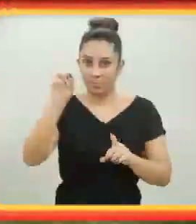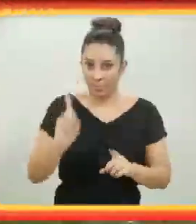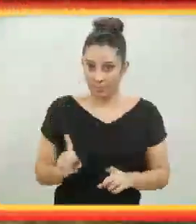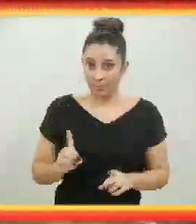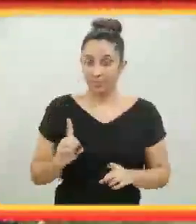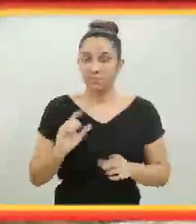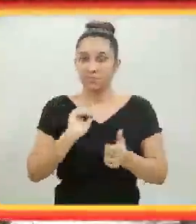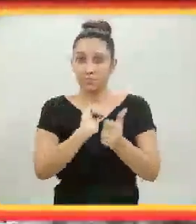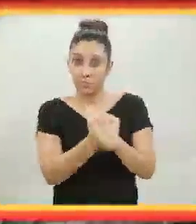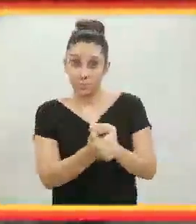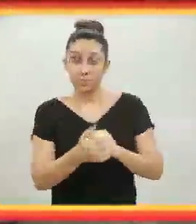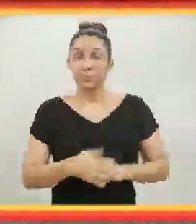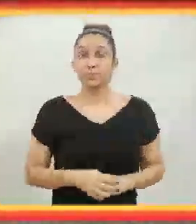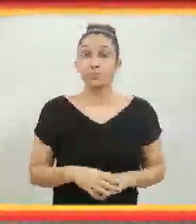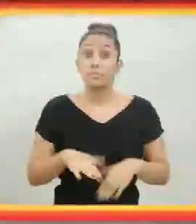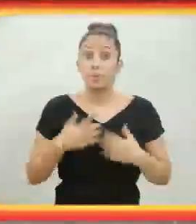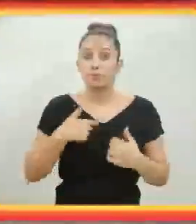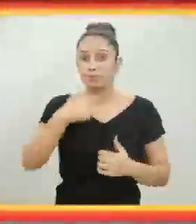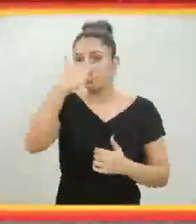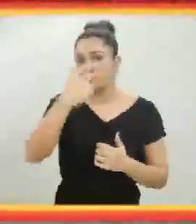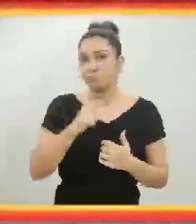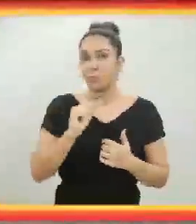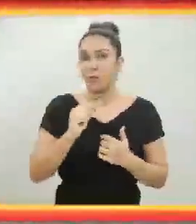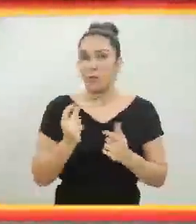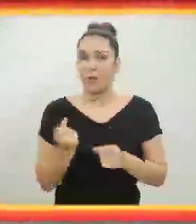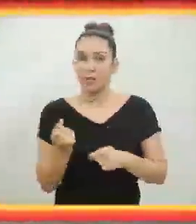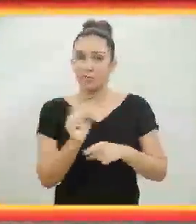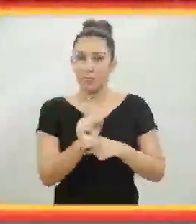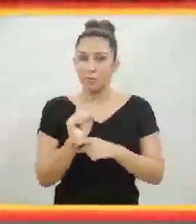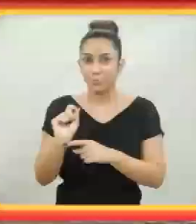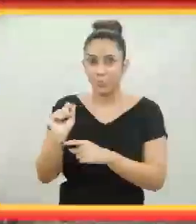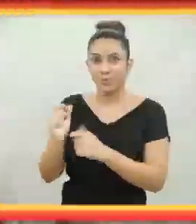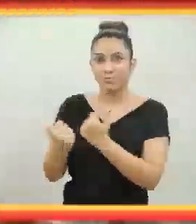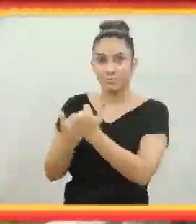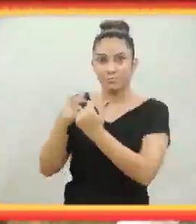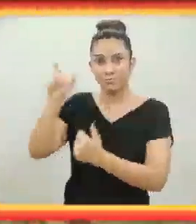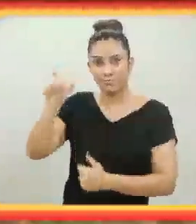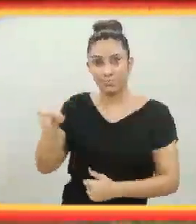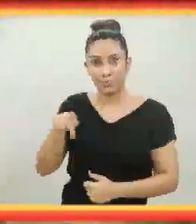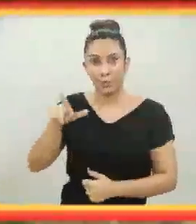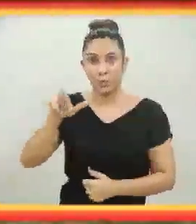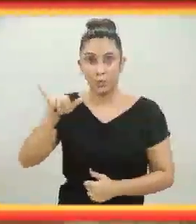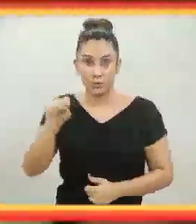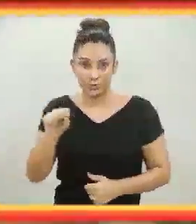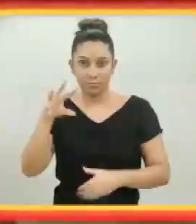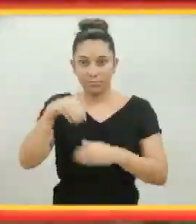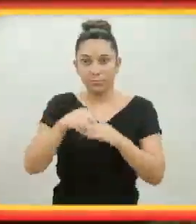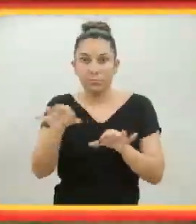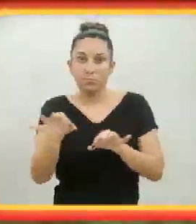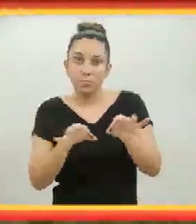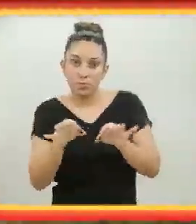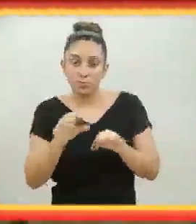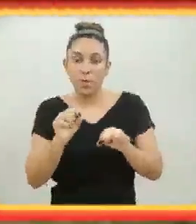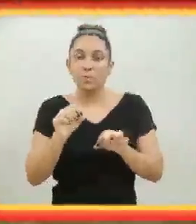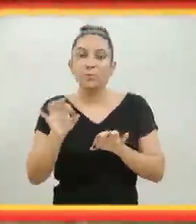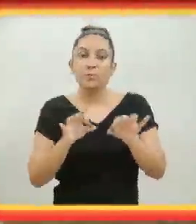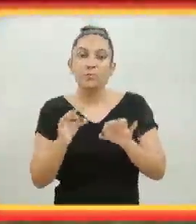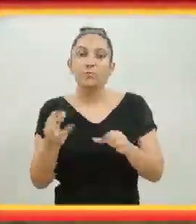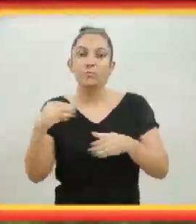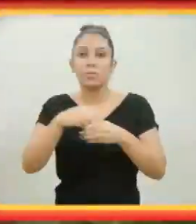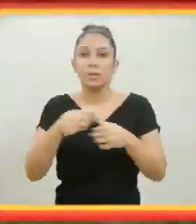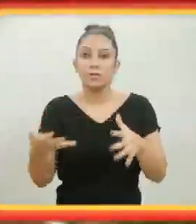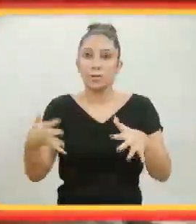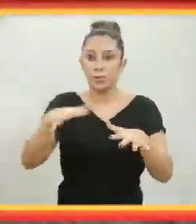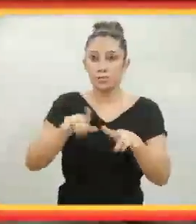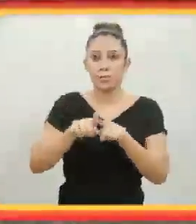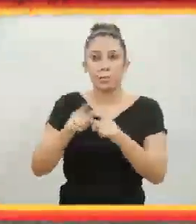pituitário. E este programa inclui pessoas com deficiência no esporte. E hoje eu sou assistente do professor Luiz Cláudio